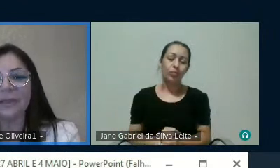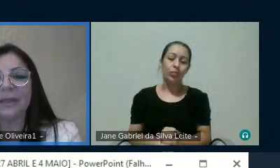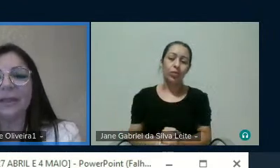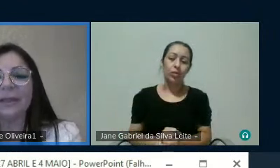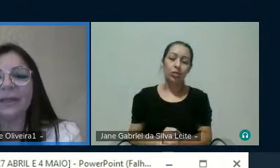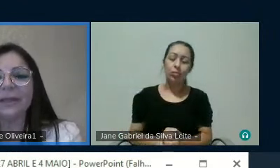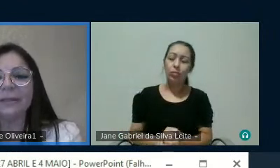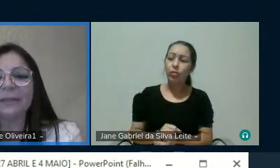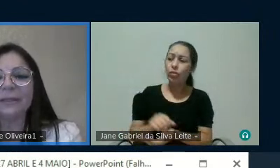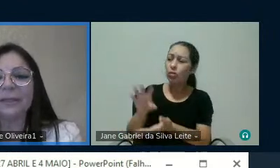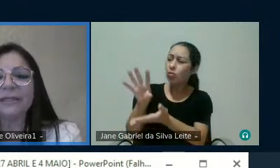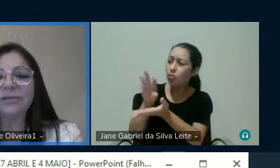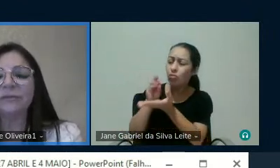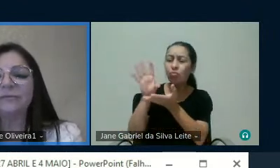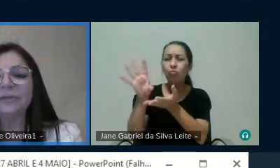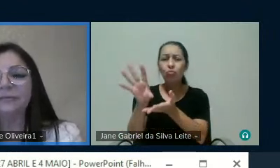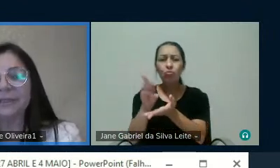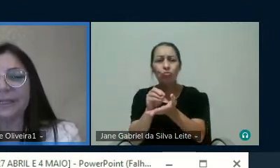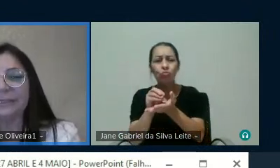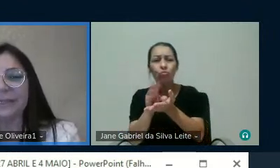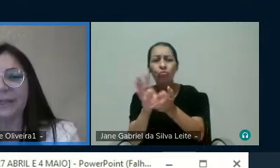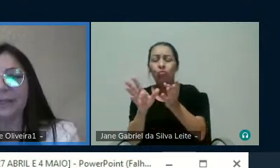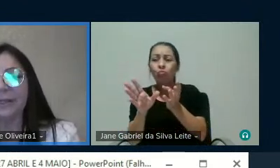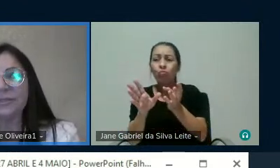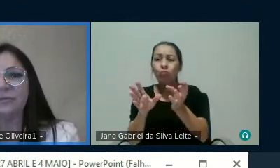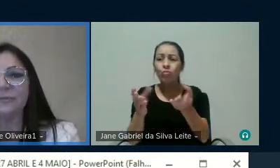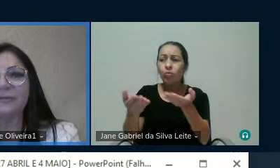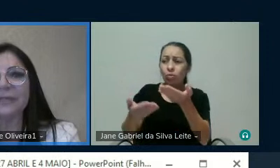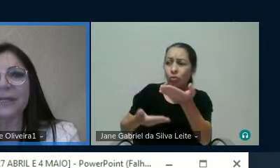né? Eles convivem